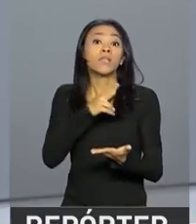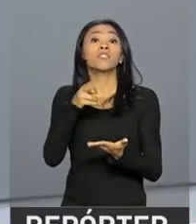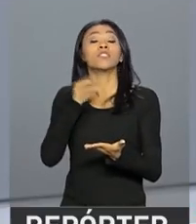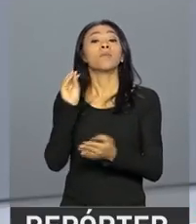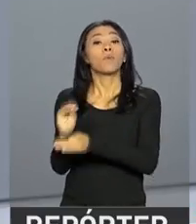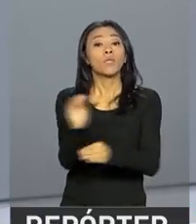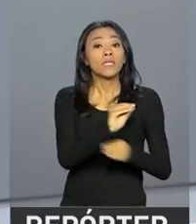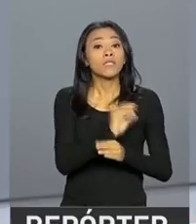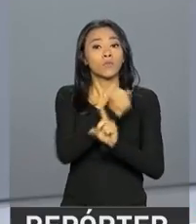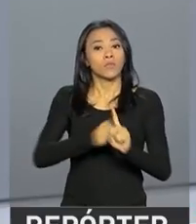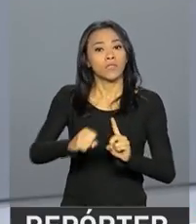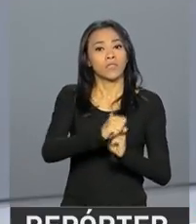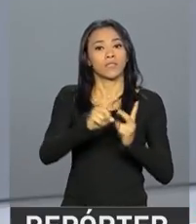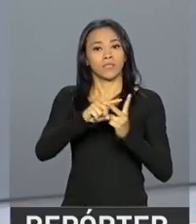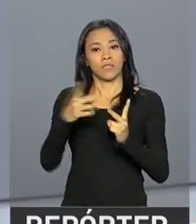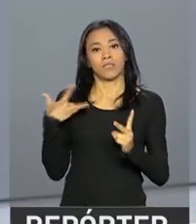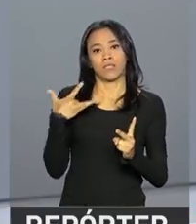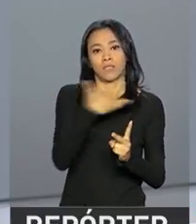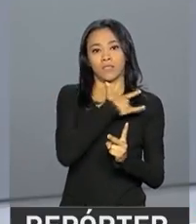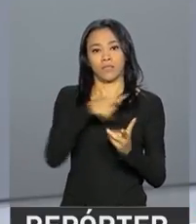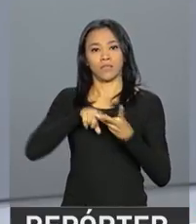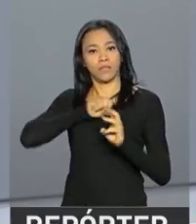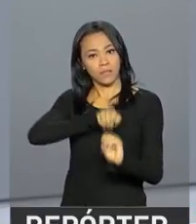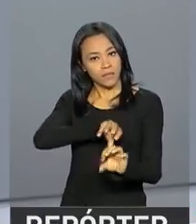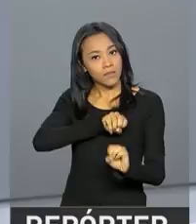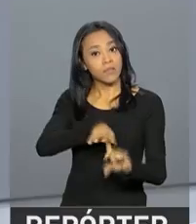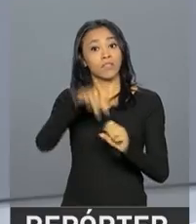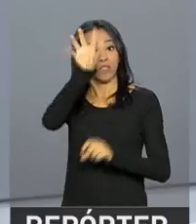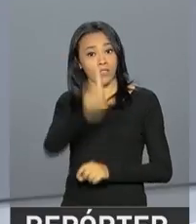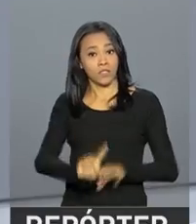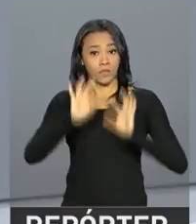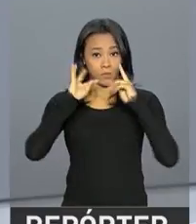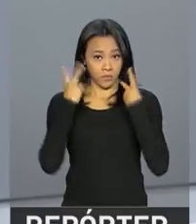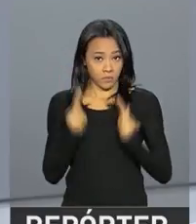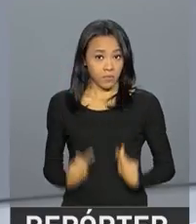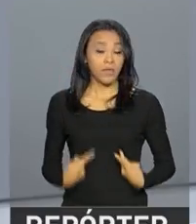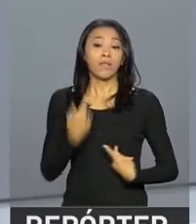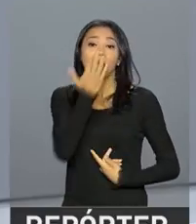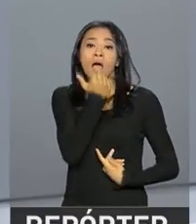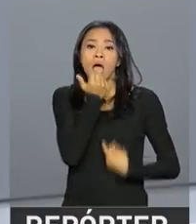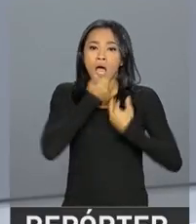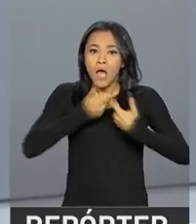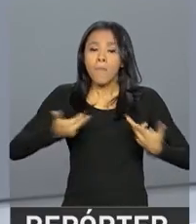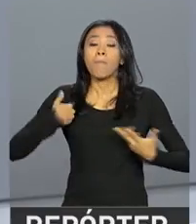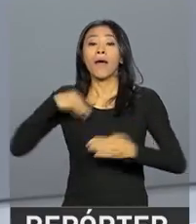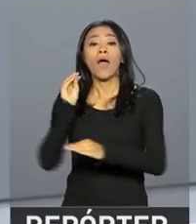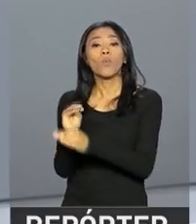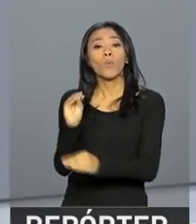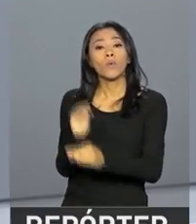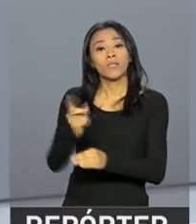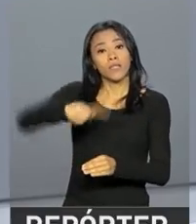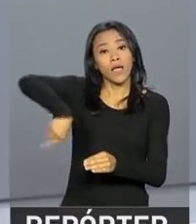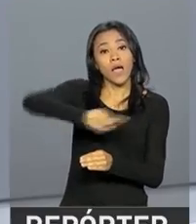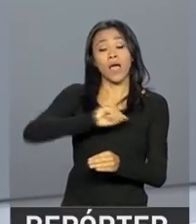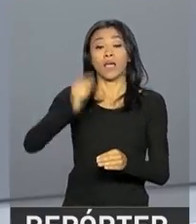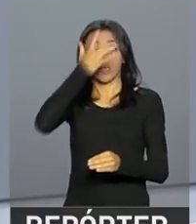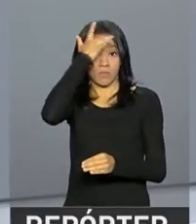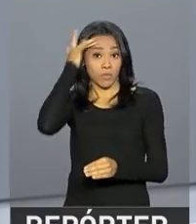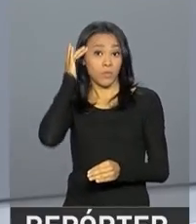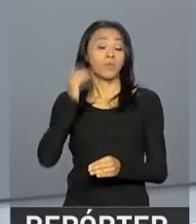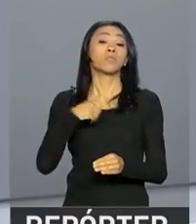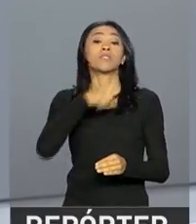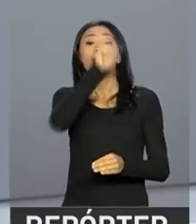social saúde educação direitos humanos e alimentação para atender os venezuelanos que estão vindo para o